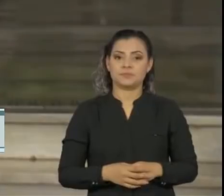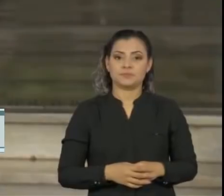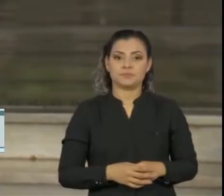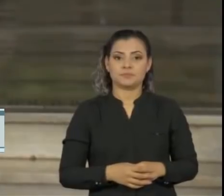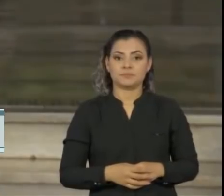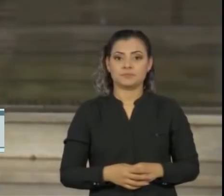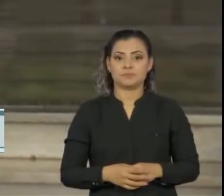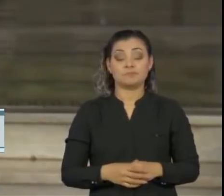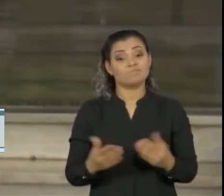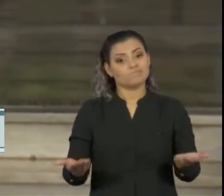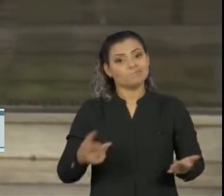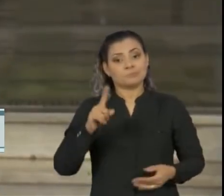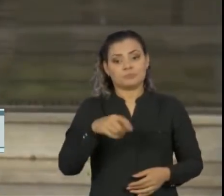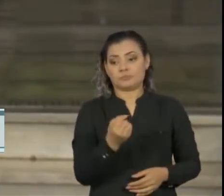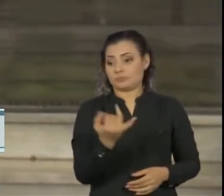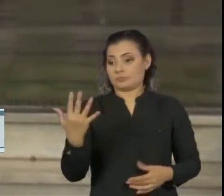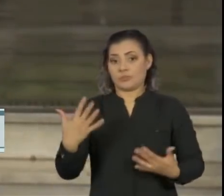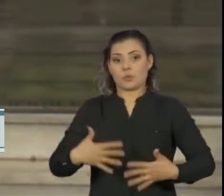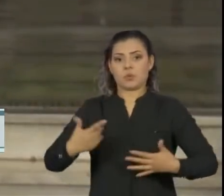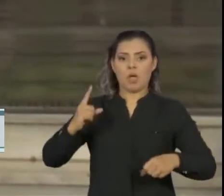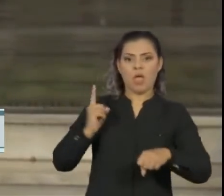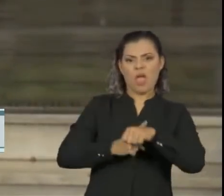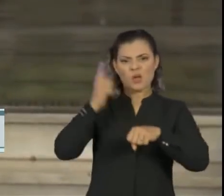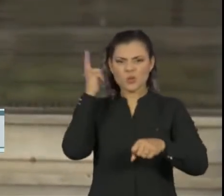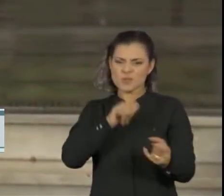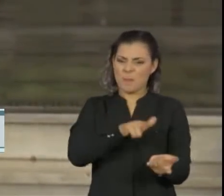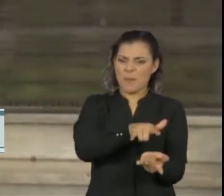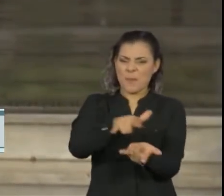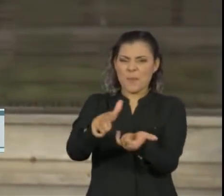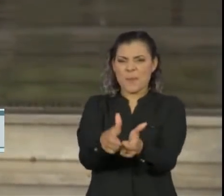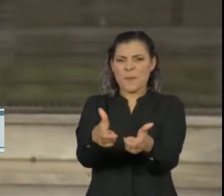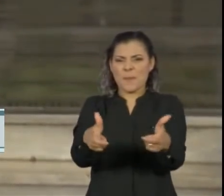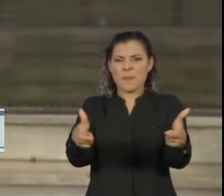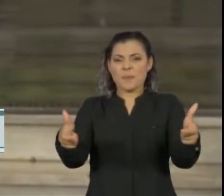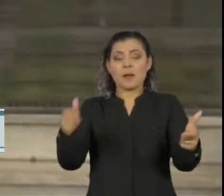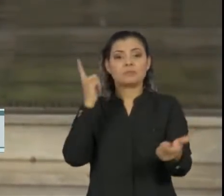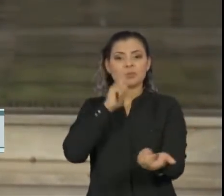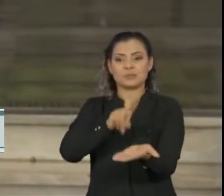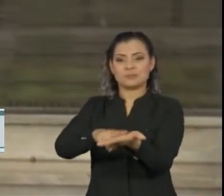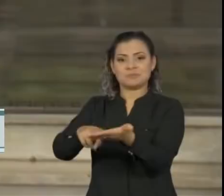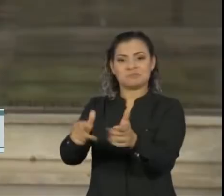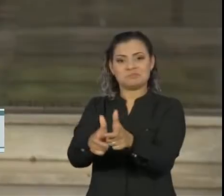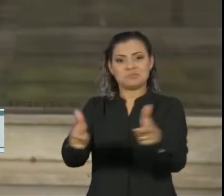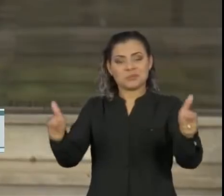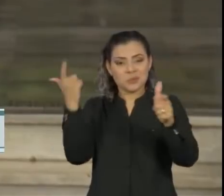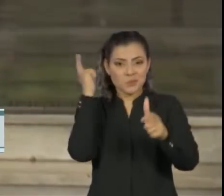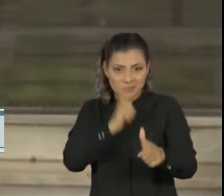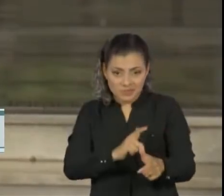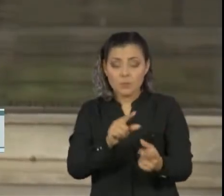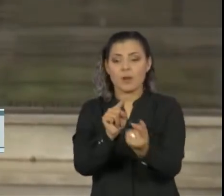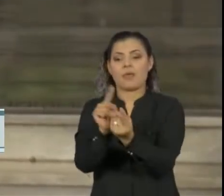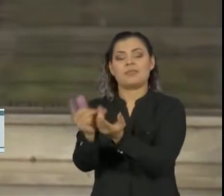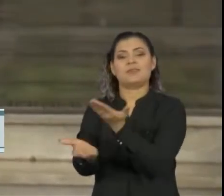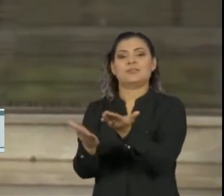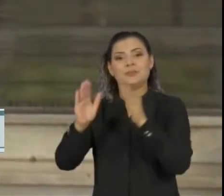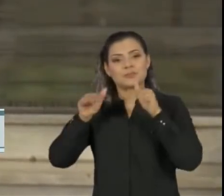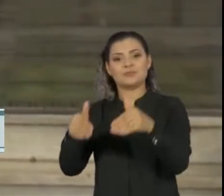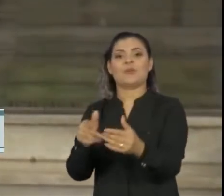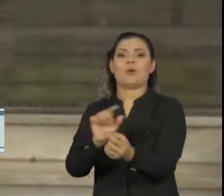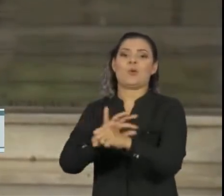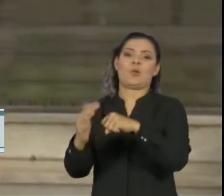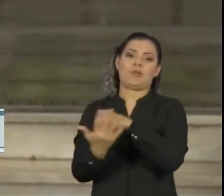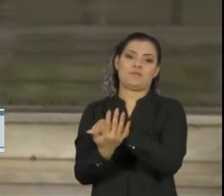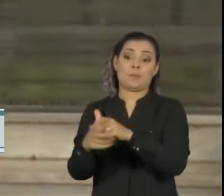Covid-19. É um número recorde de unidade de terapia intensiva para o atendimento às